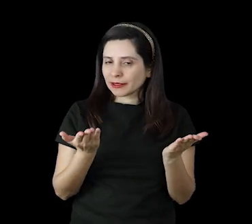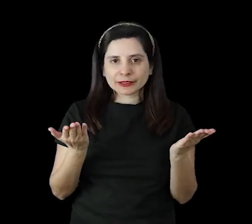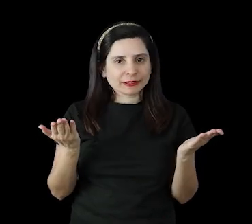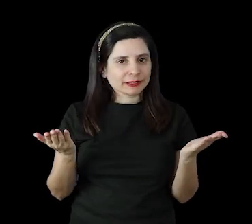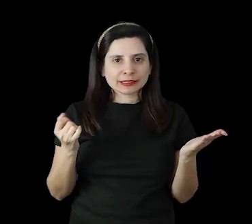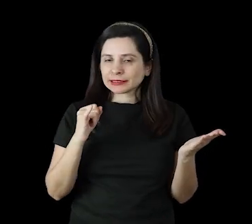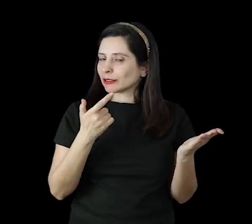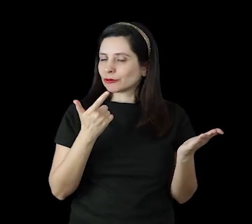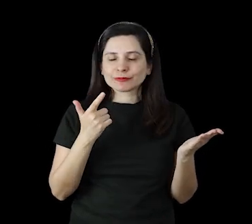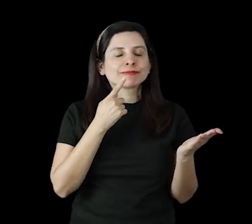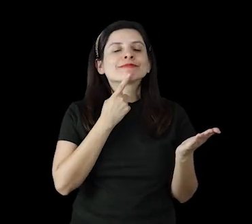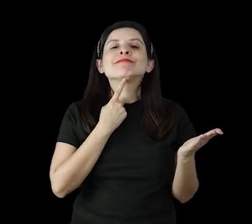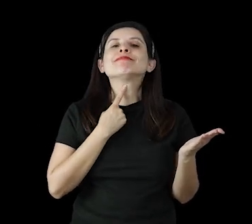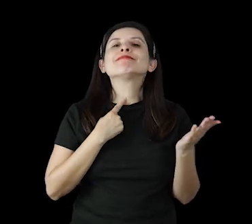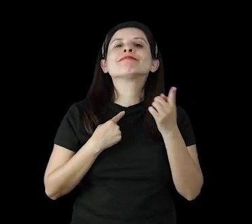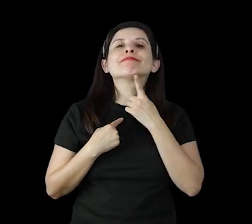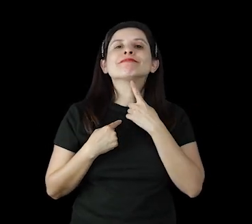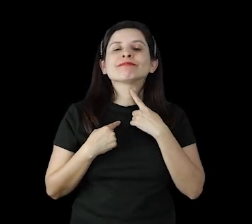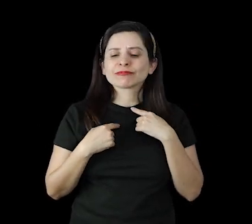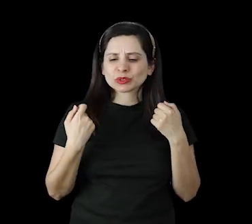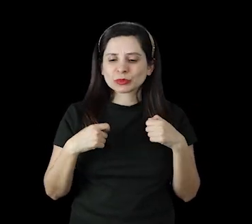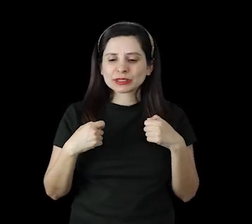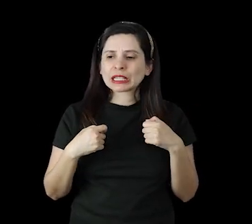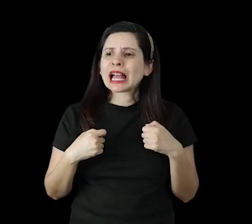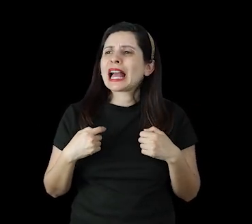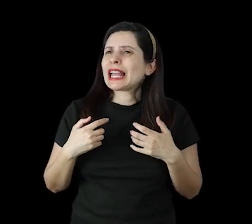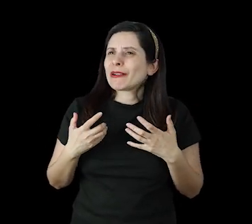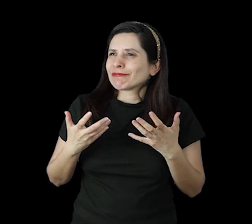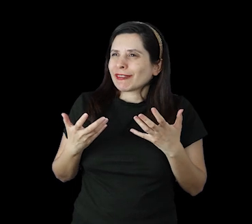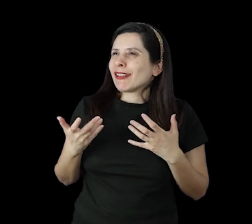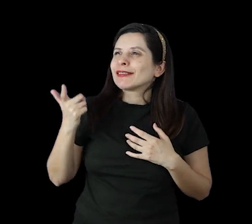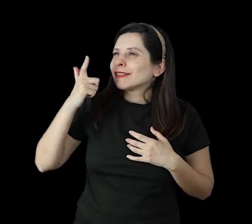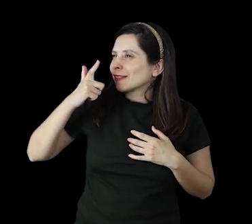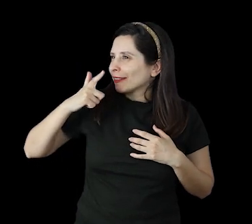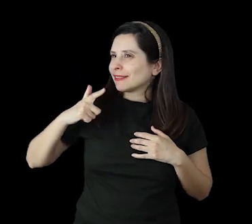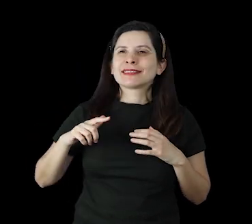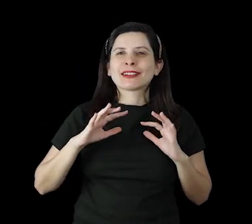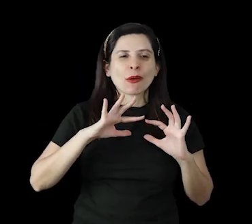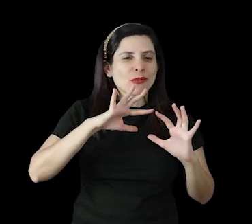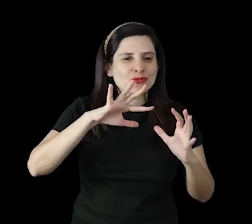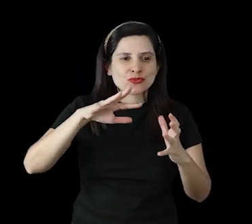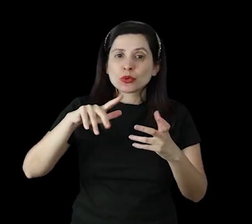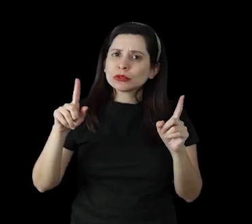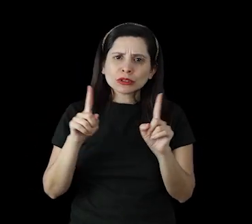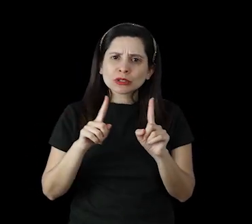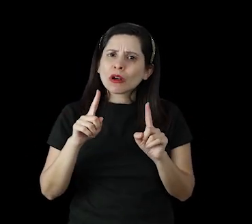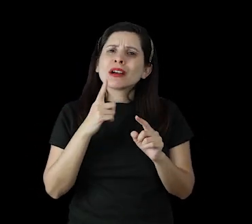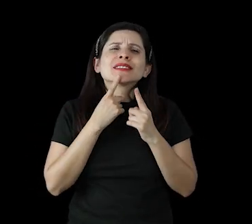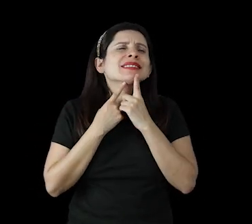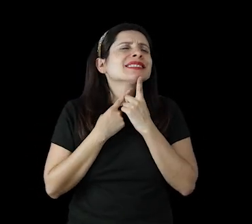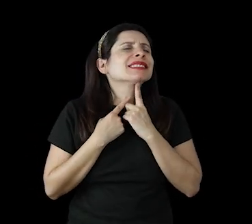desejo, e o desejo não precisa ser: "Ah, eu vou conquistar o mundo, eu vou, sabe? Não, às vezes é um